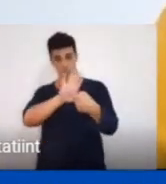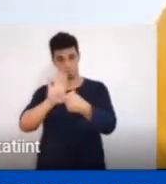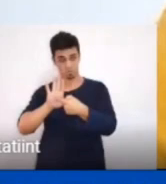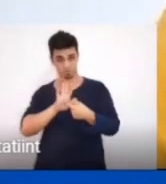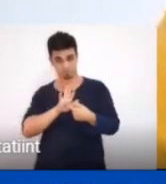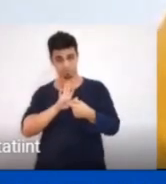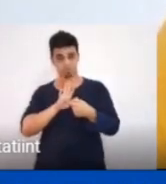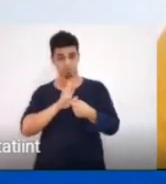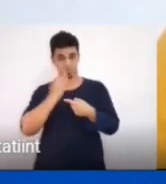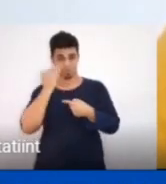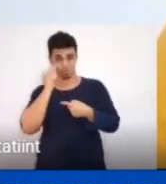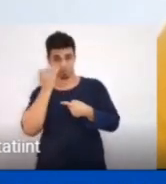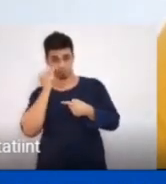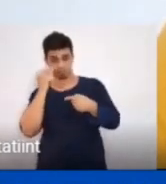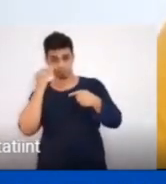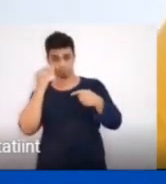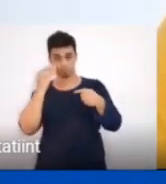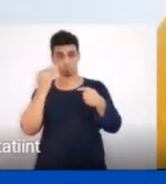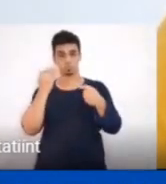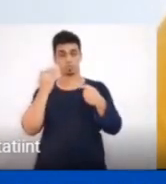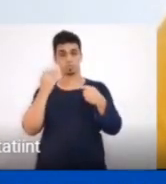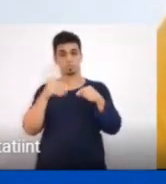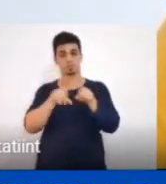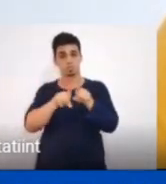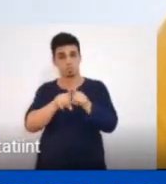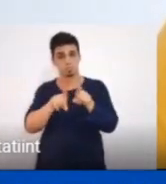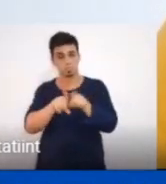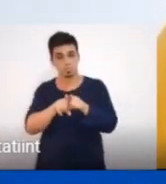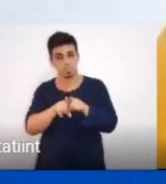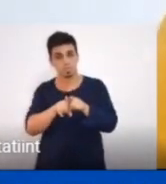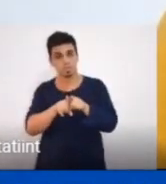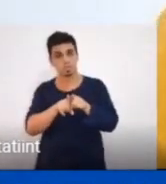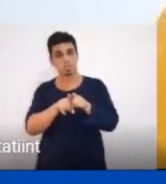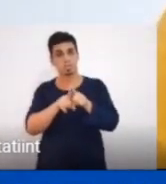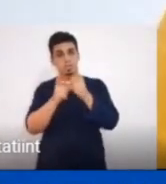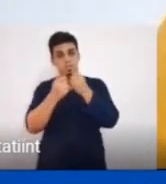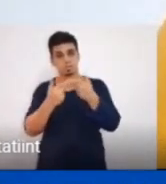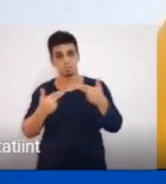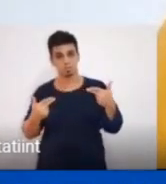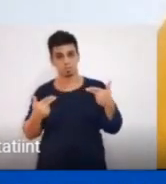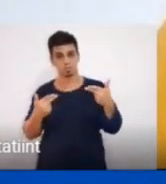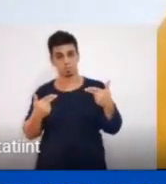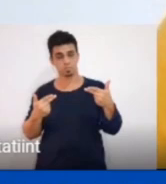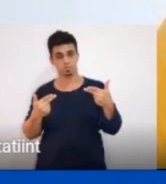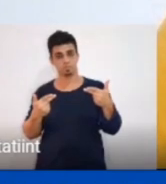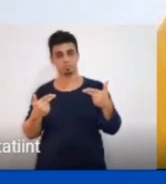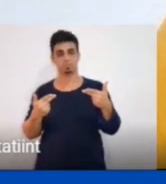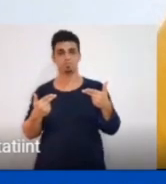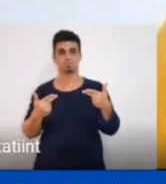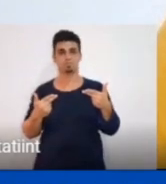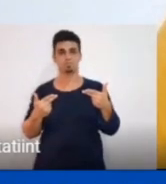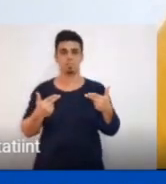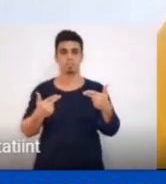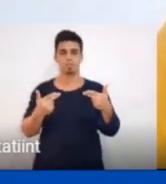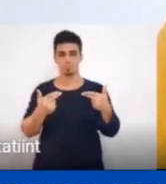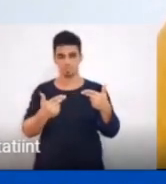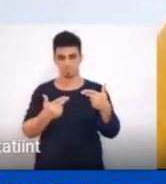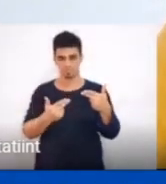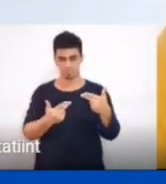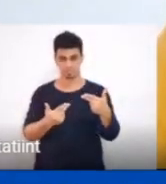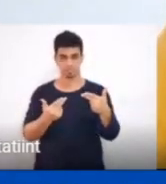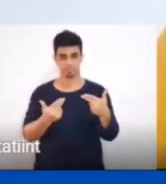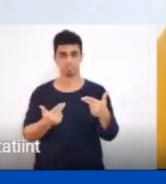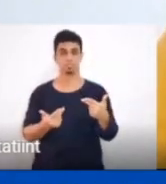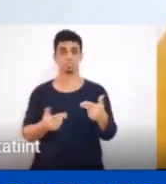esse entendimento, esses olhares que sempre foram escondidos, subalternizados,